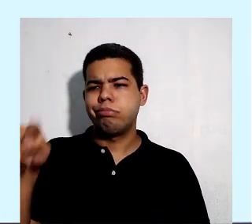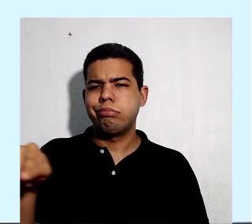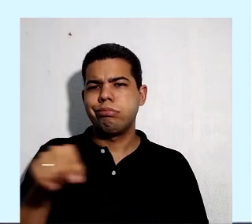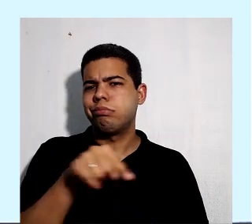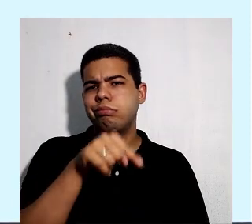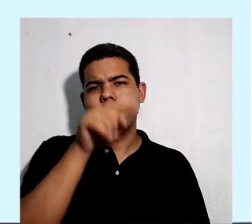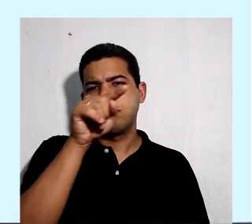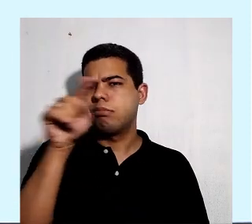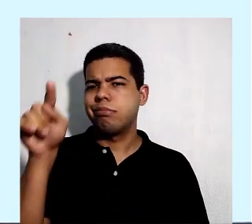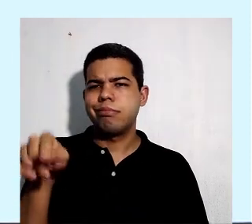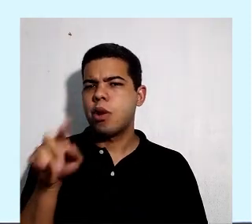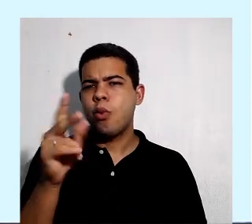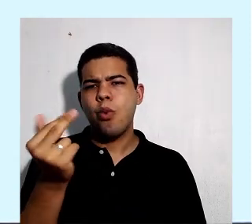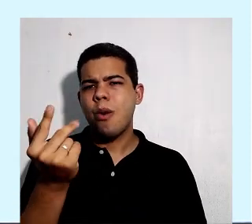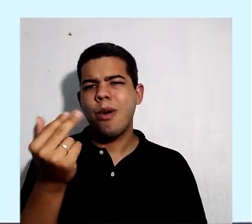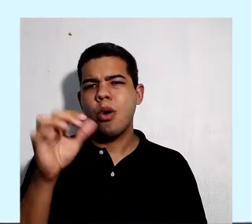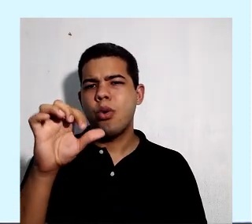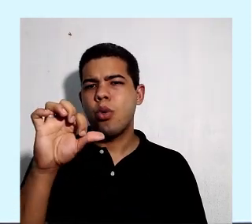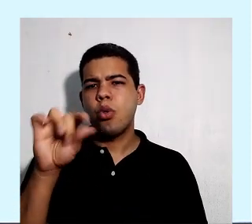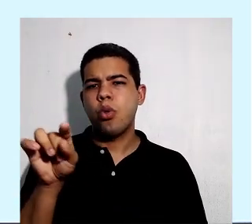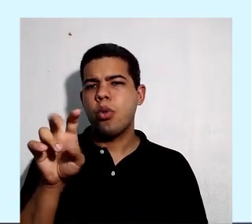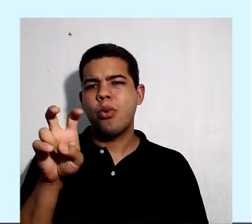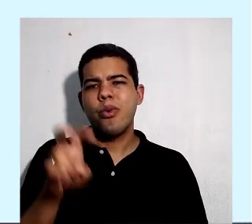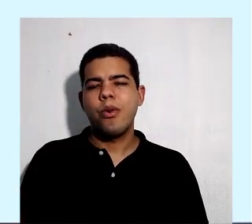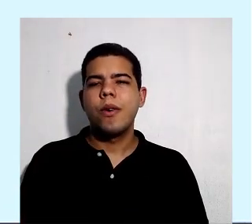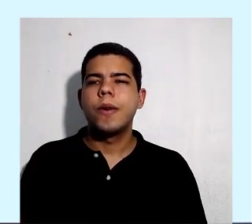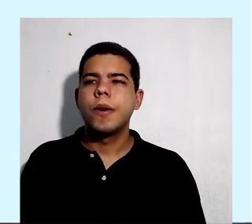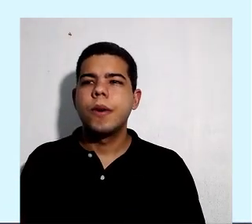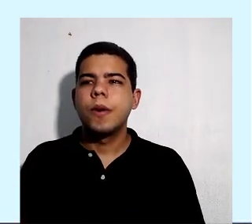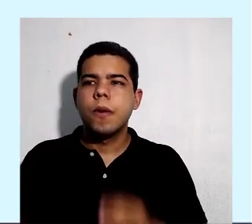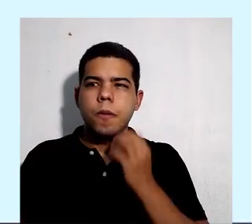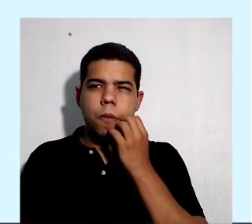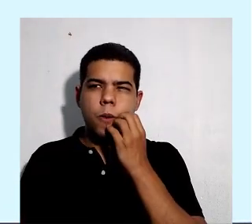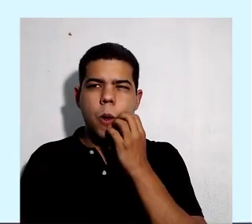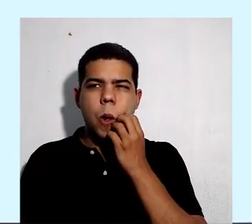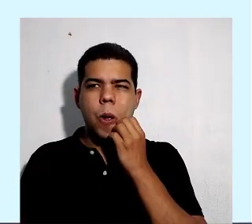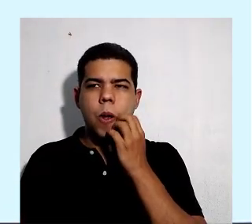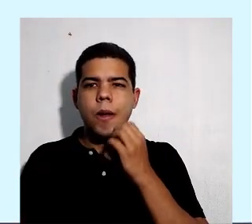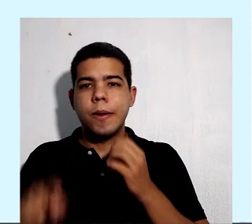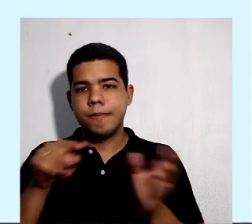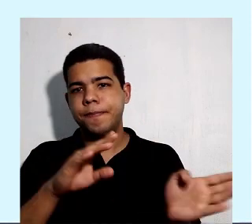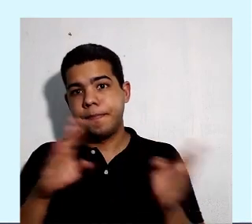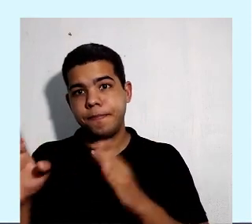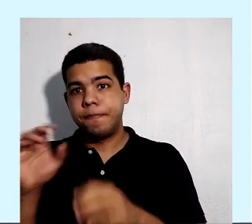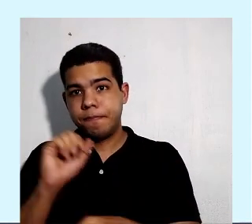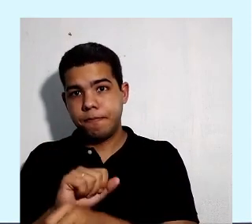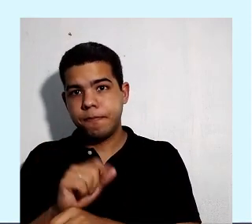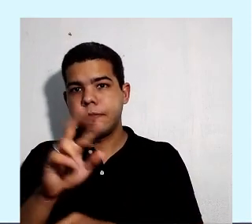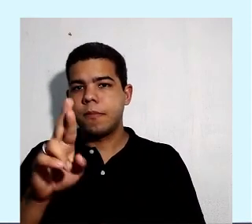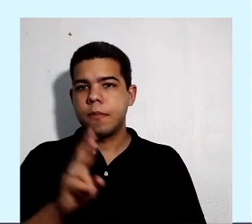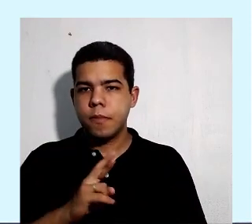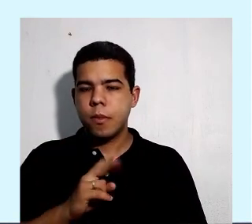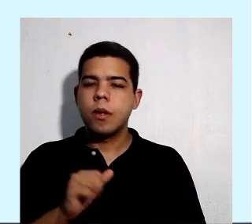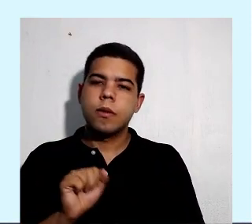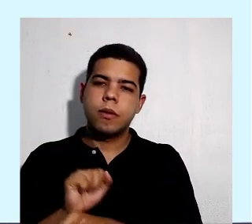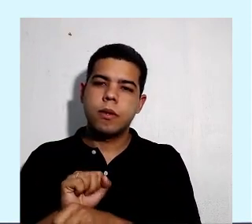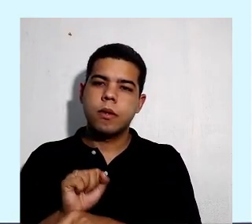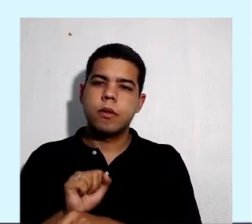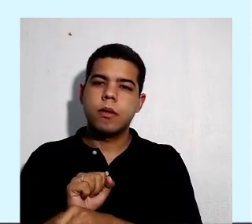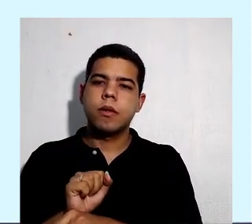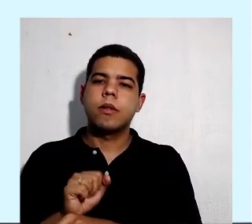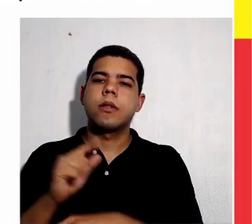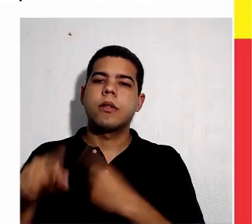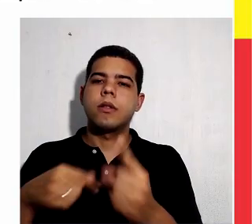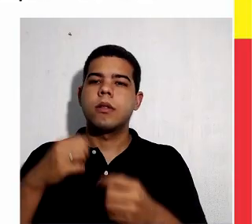vai ser 9,5 para todos os lados. Vamos fazer aqui a nossa solução. Dê pausa no vídeo novamente e tente resolver